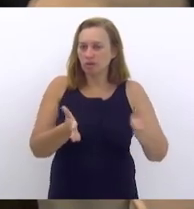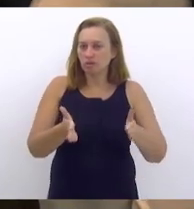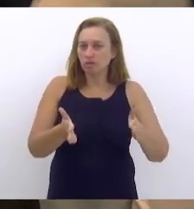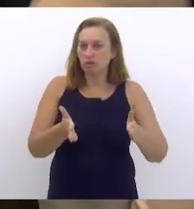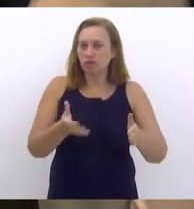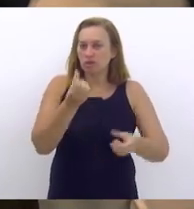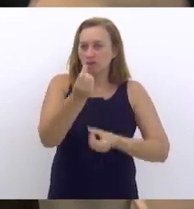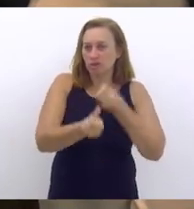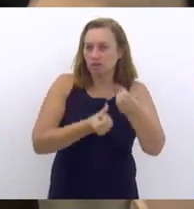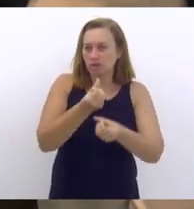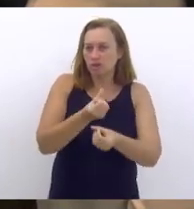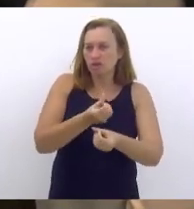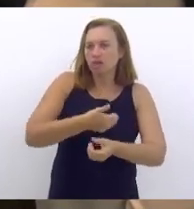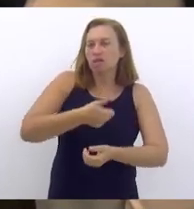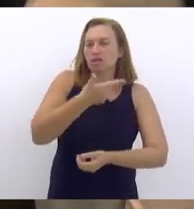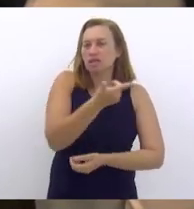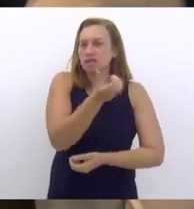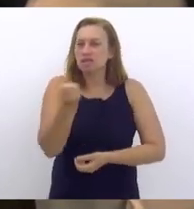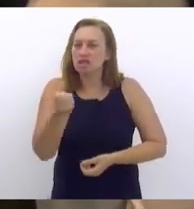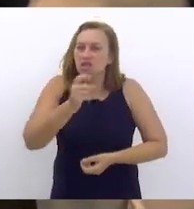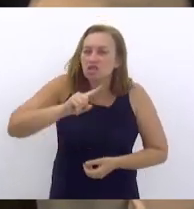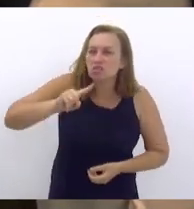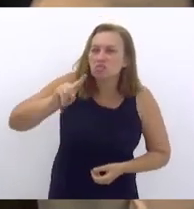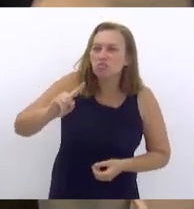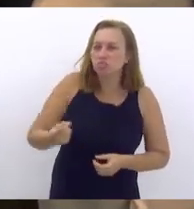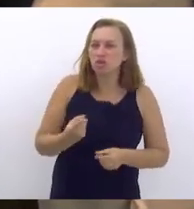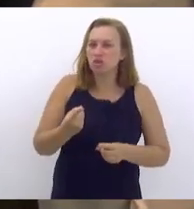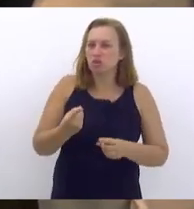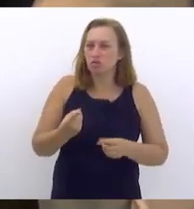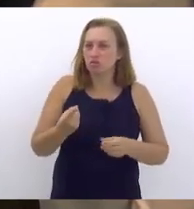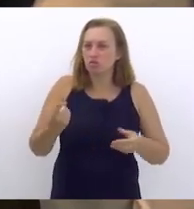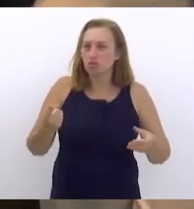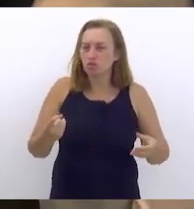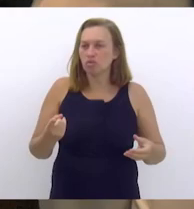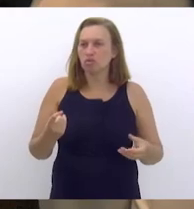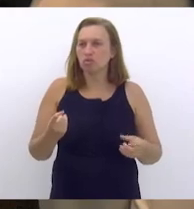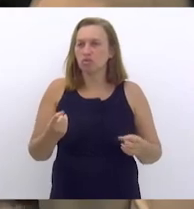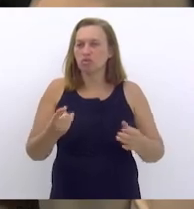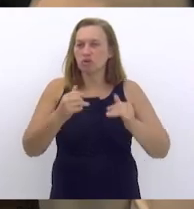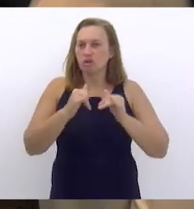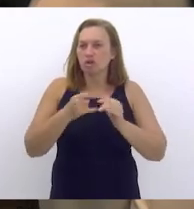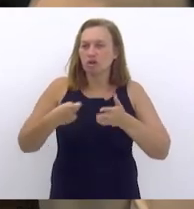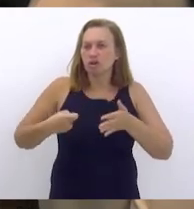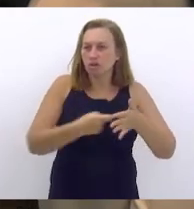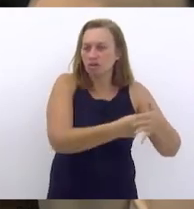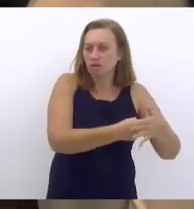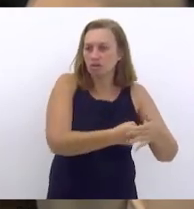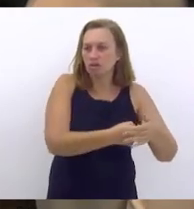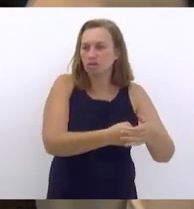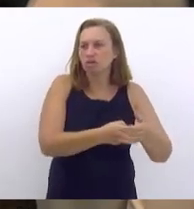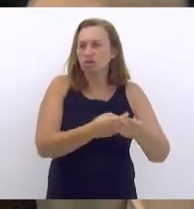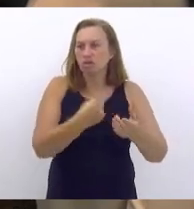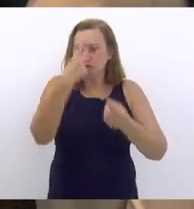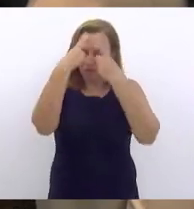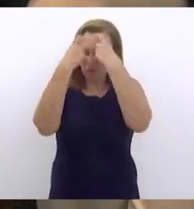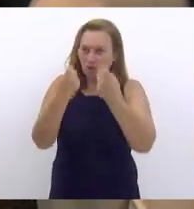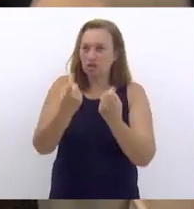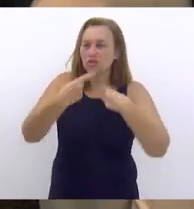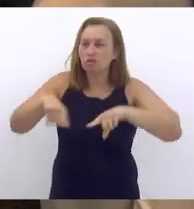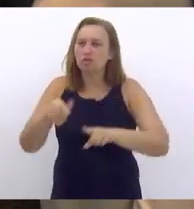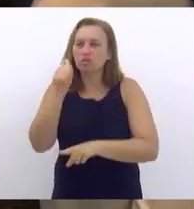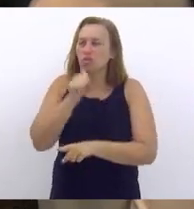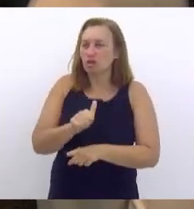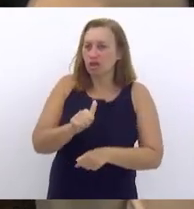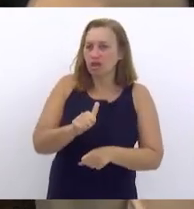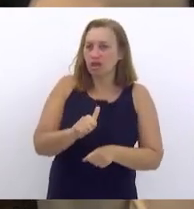foram 16 mil ocorrências de violência doméstica. Durante o mesmo período, as delegacias especializadas